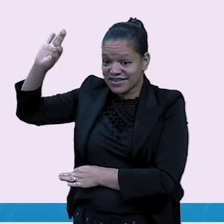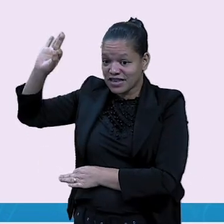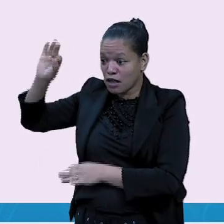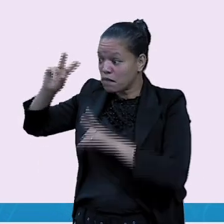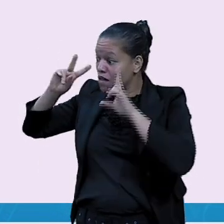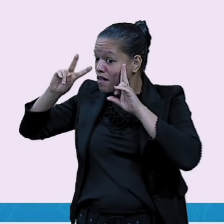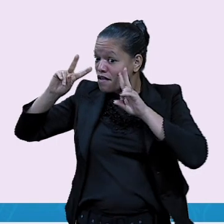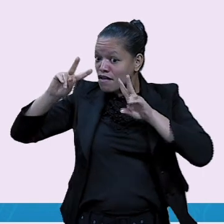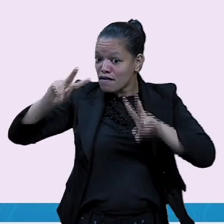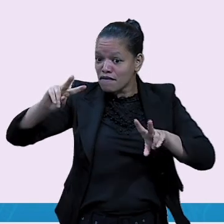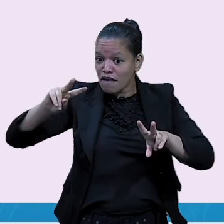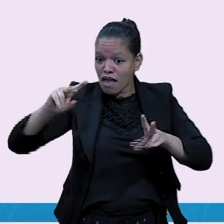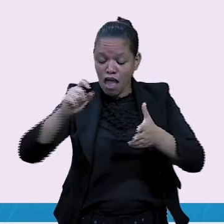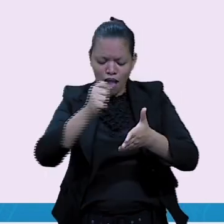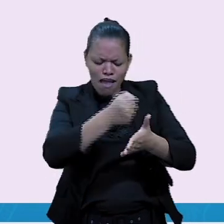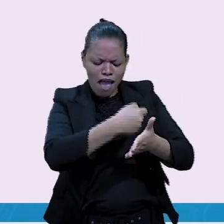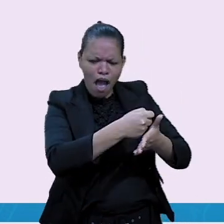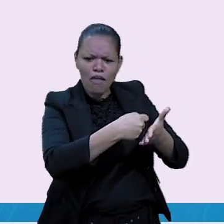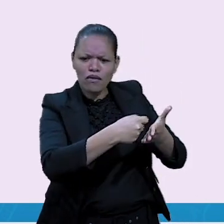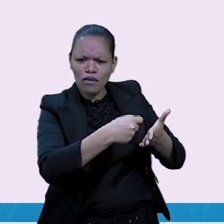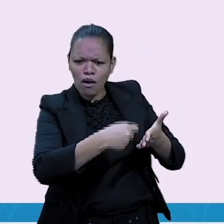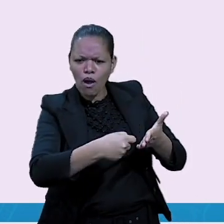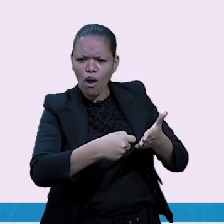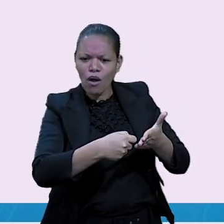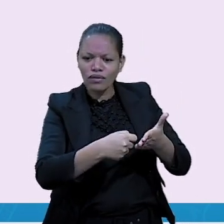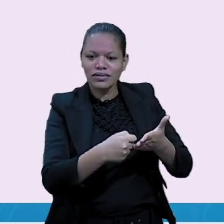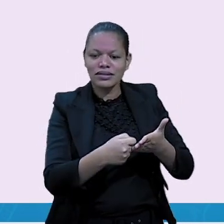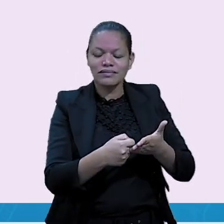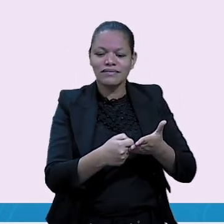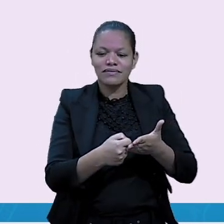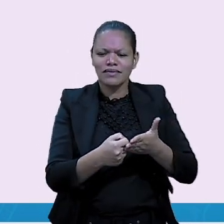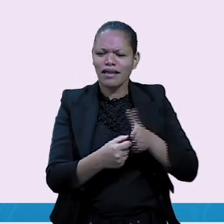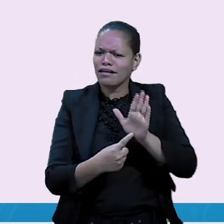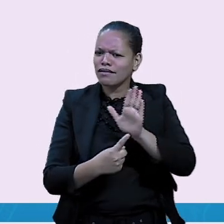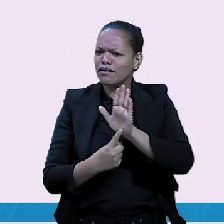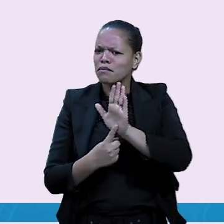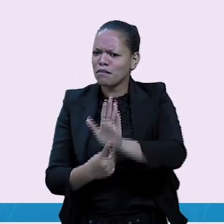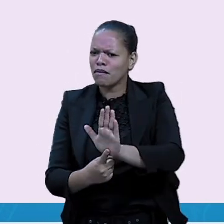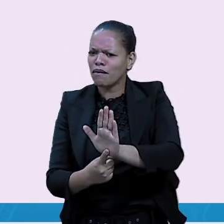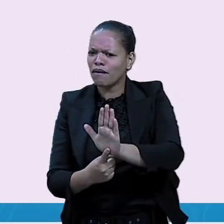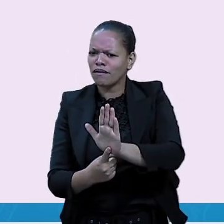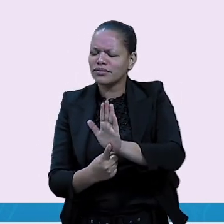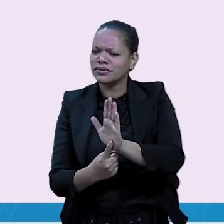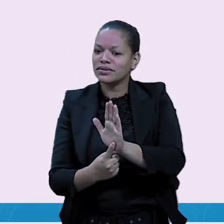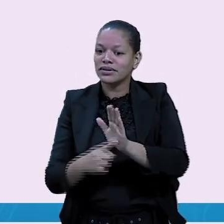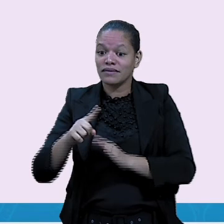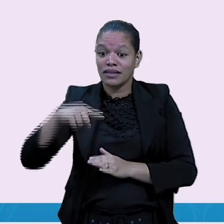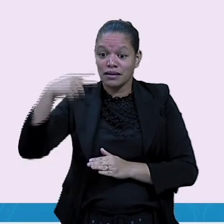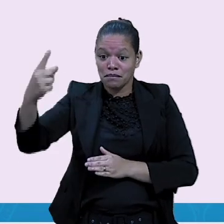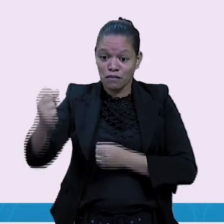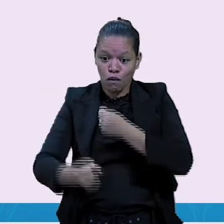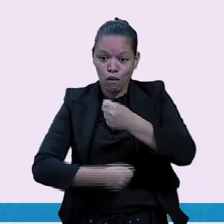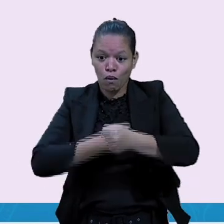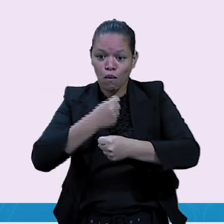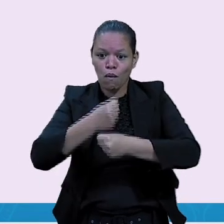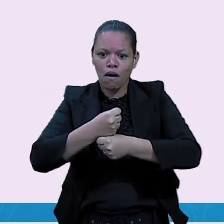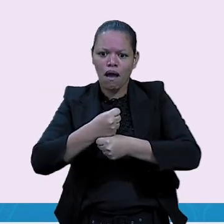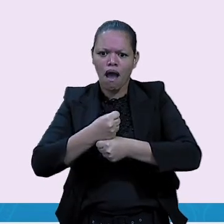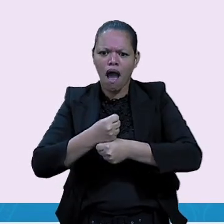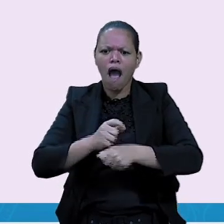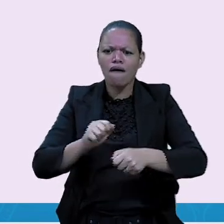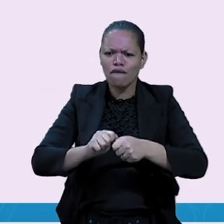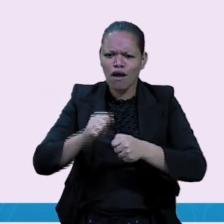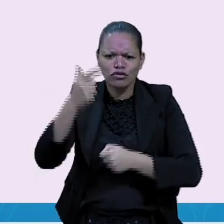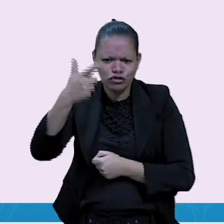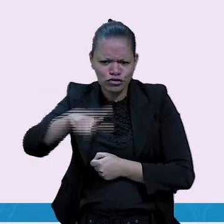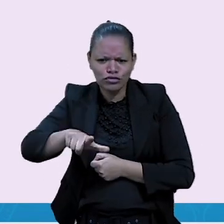lá no caderno quanto você está medindo e no outro ano você faz de novo para ver se você está crescendo, se você está bacana. A